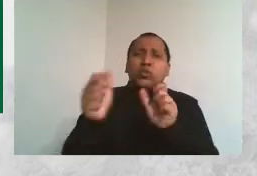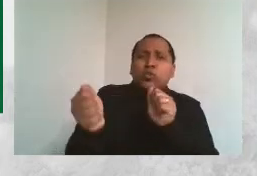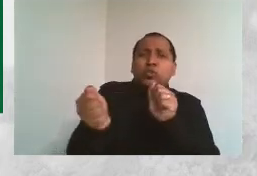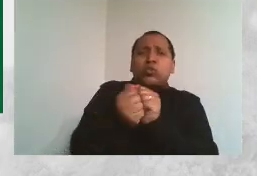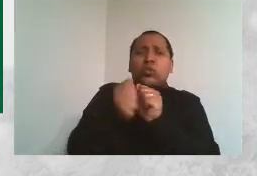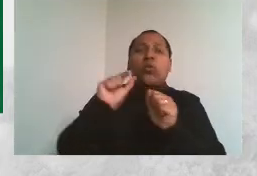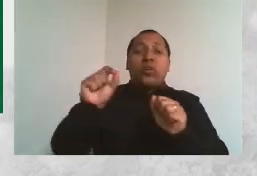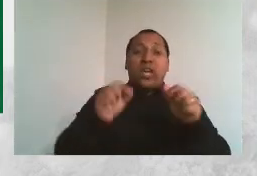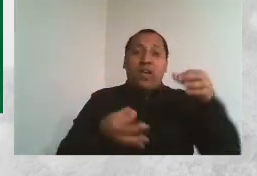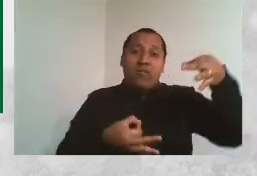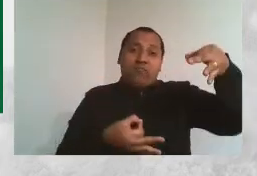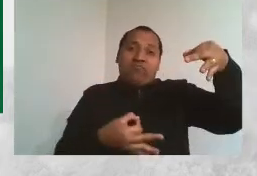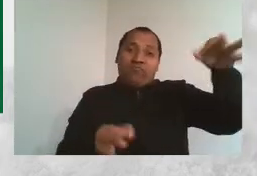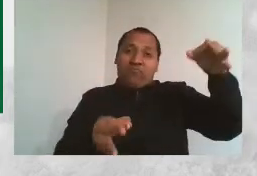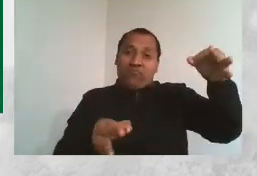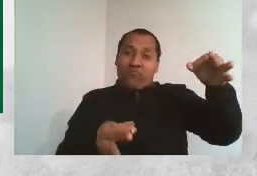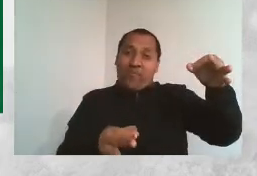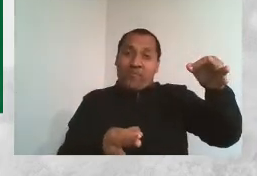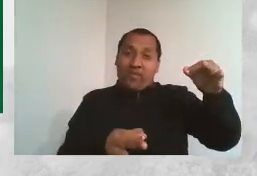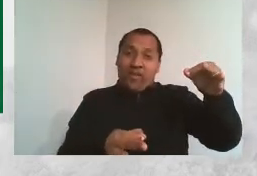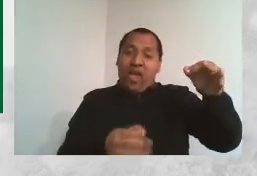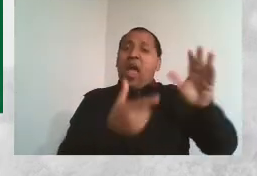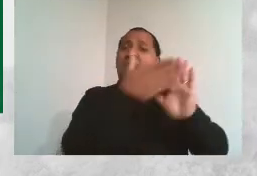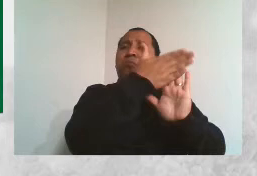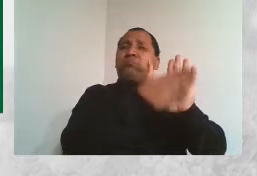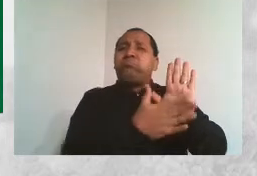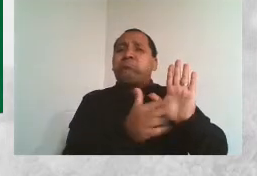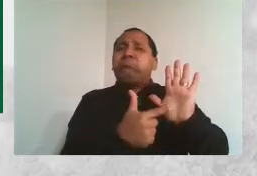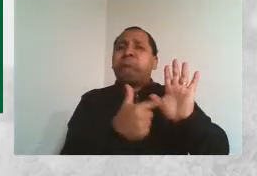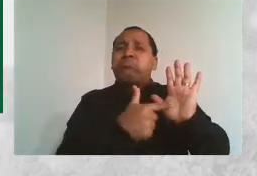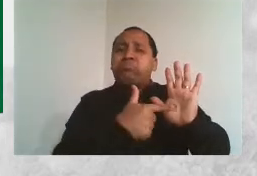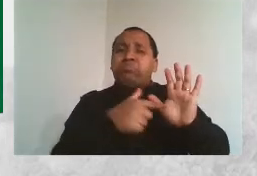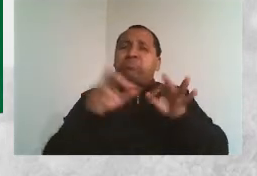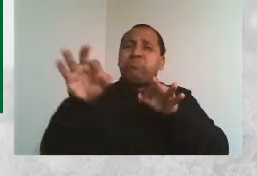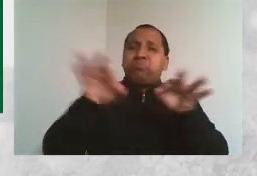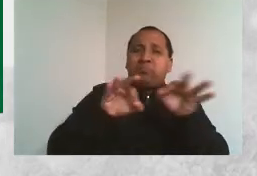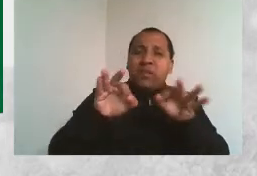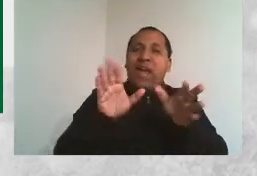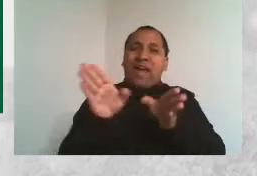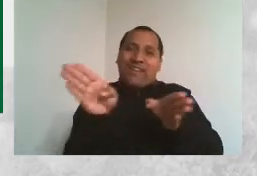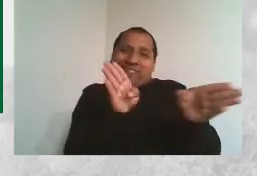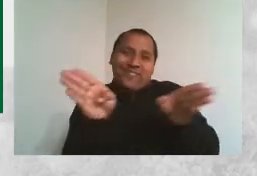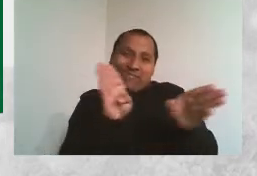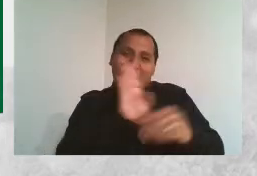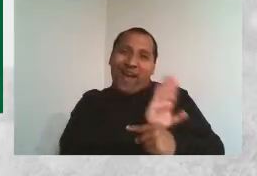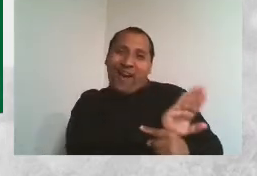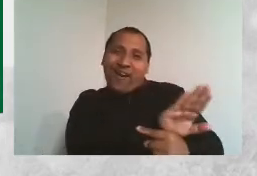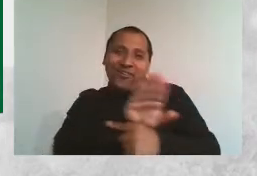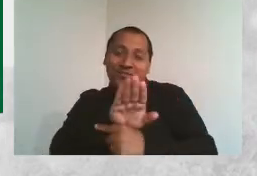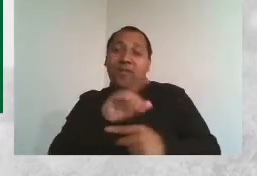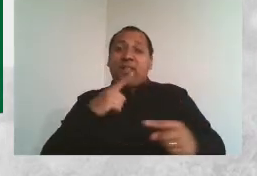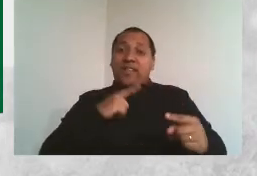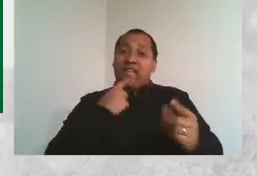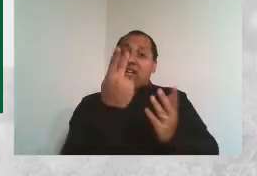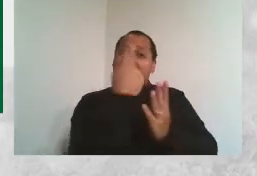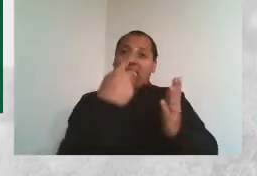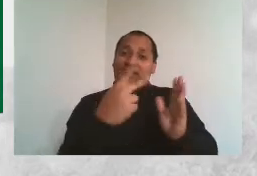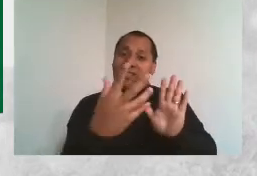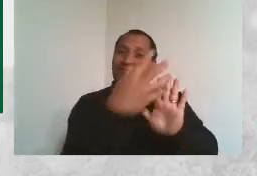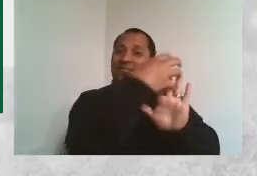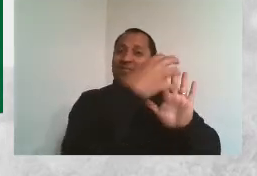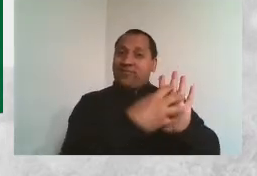um folder, onde esse folder foi construído com caráter de acessibilidade, com imagens,